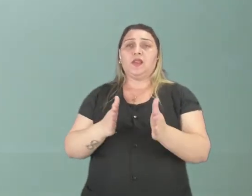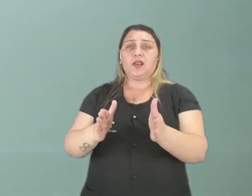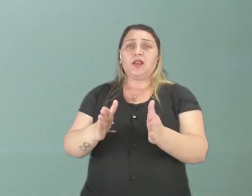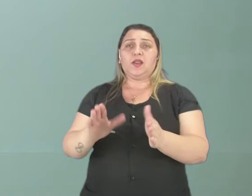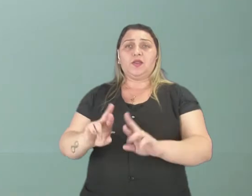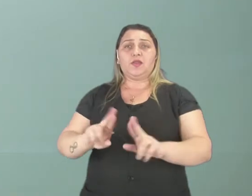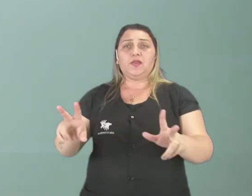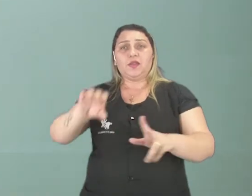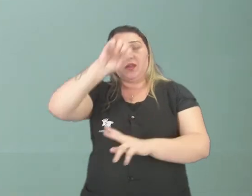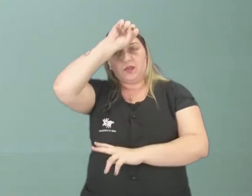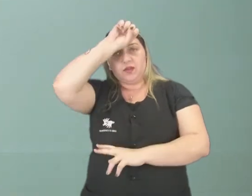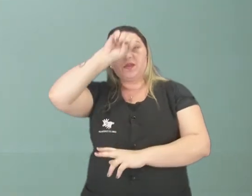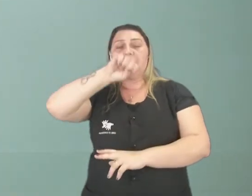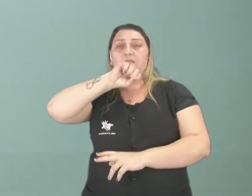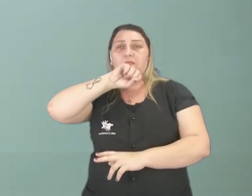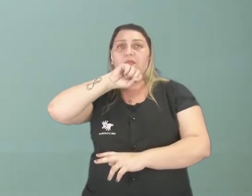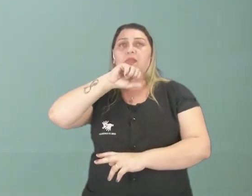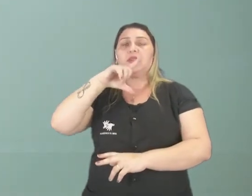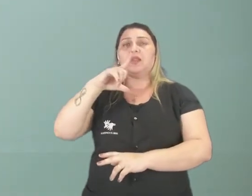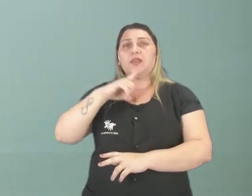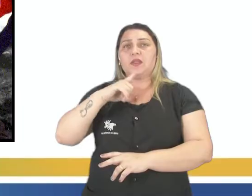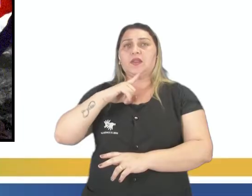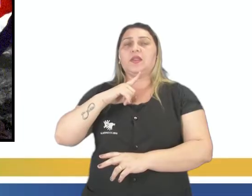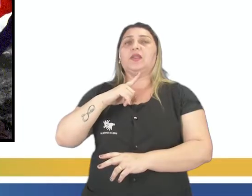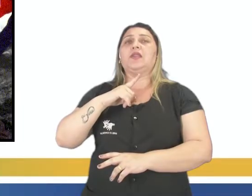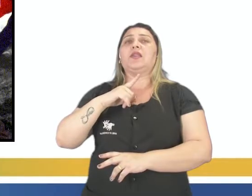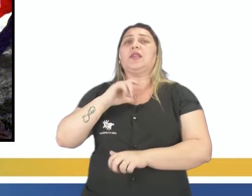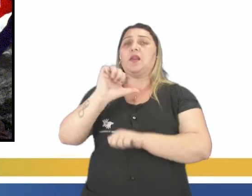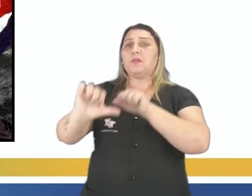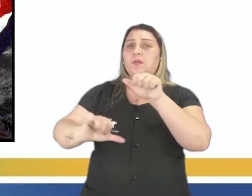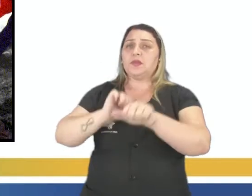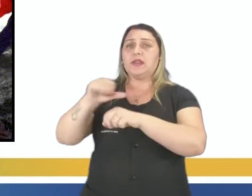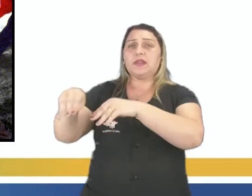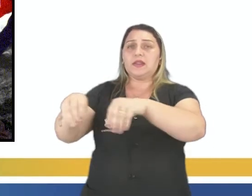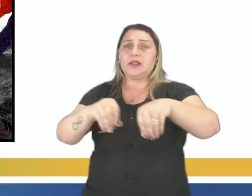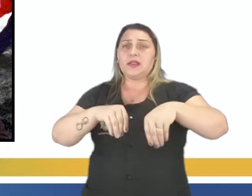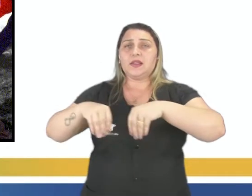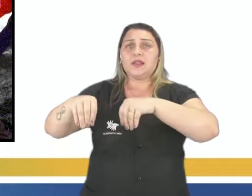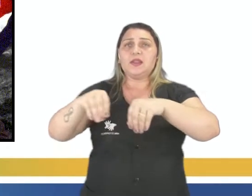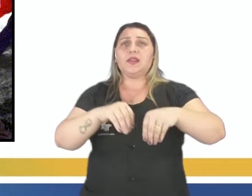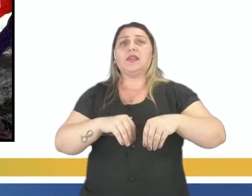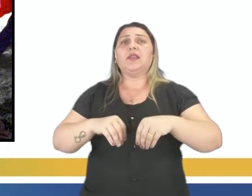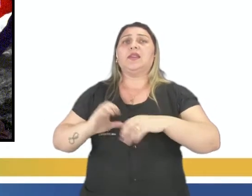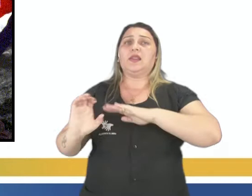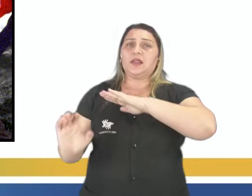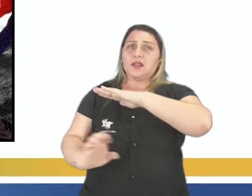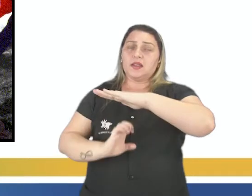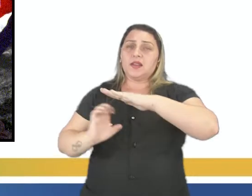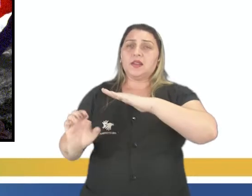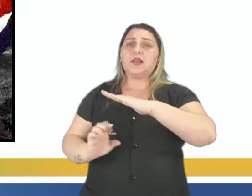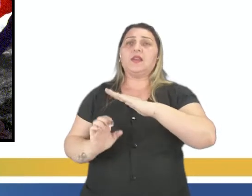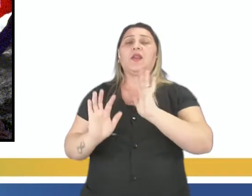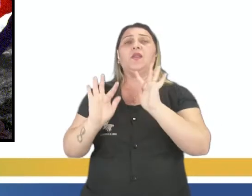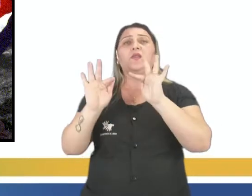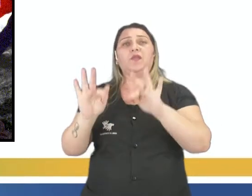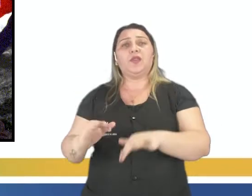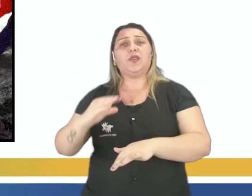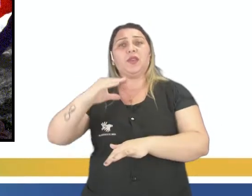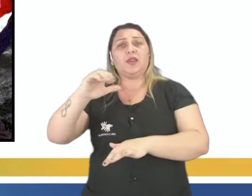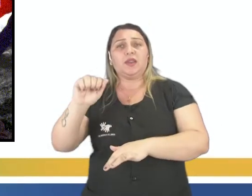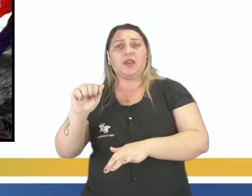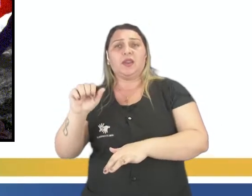de socialista, tá? E aí a gente tem a reforma agrária, né? A estatização de empresa, o fim de cassinos